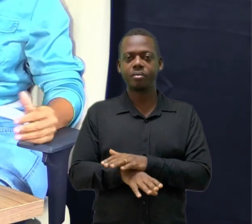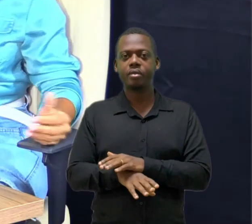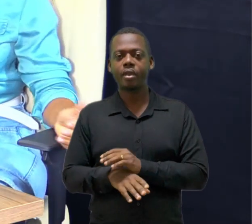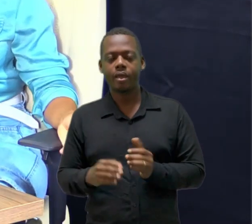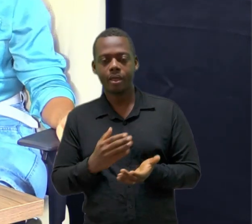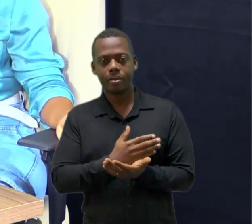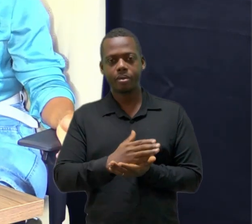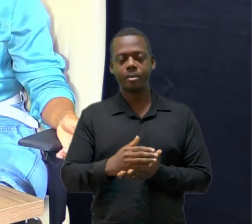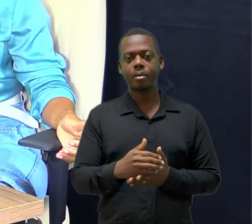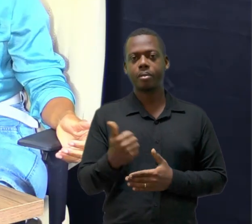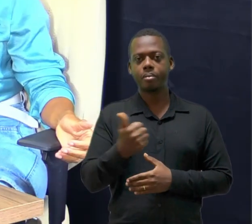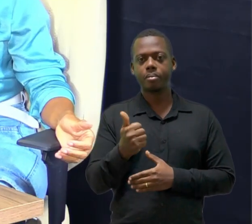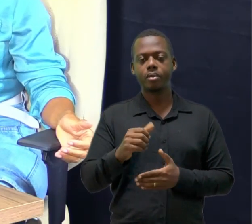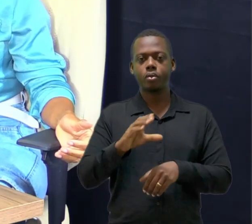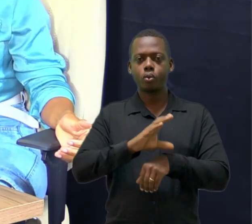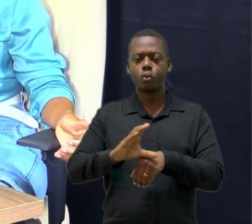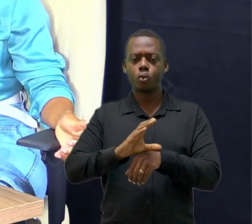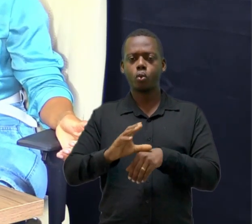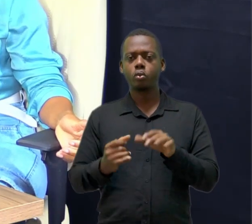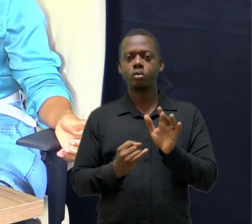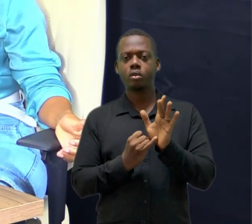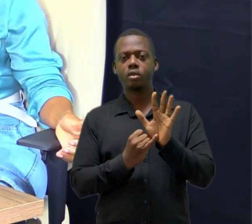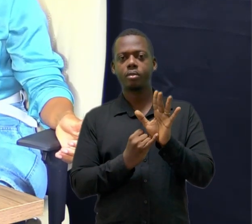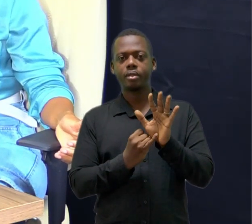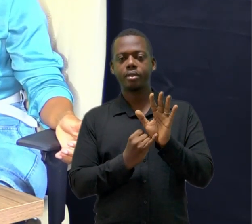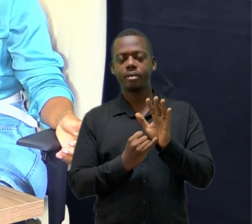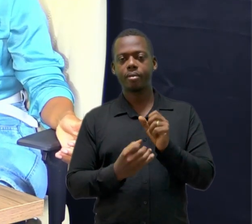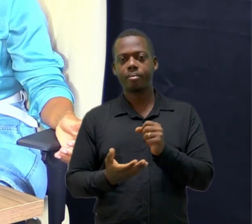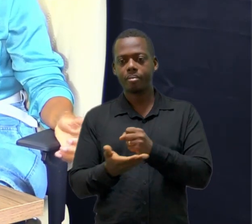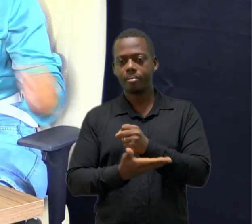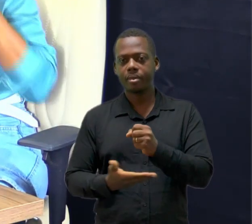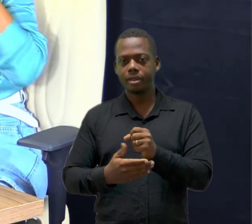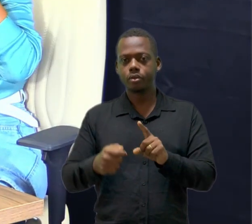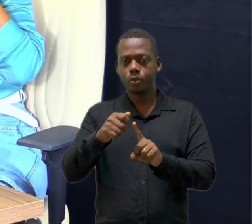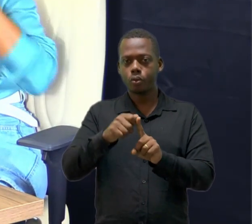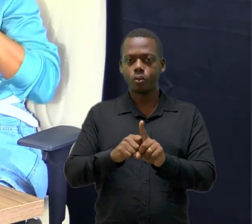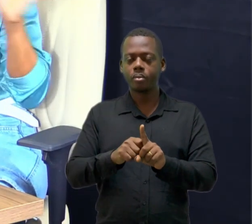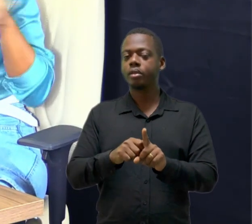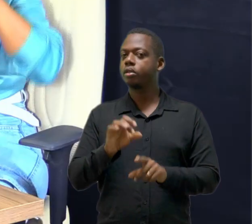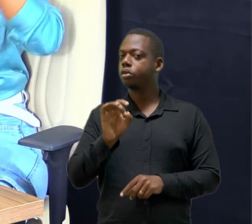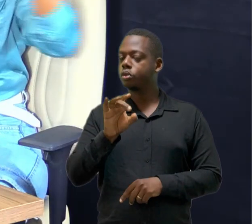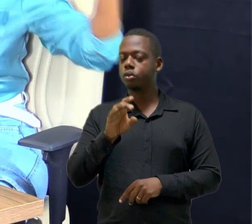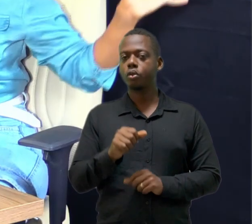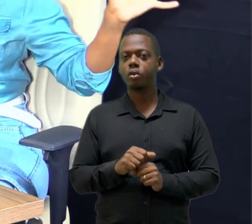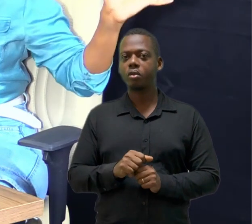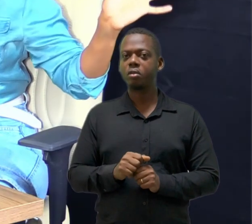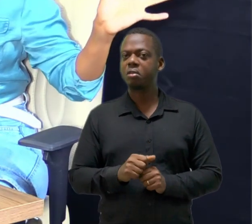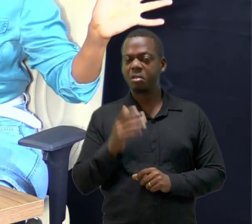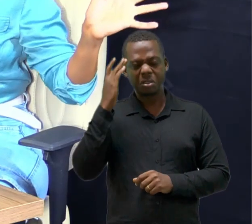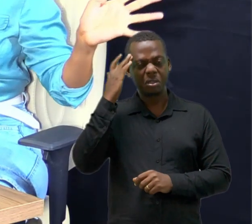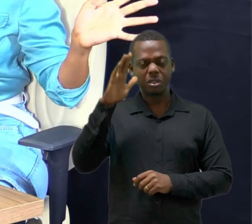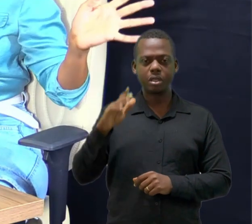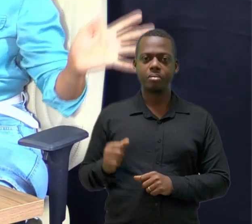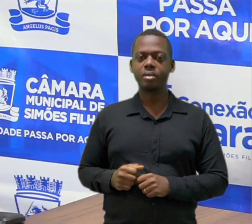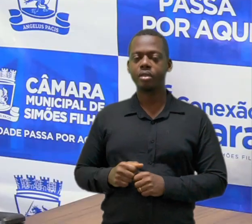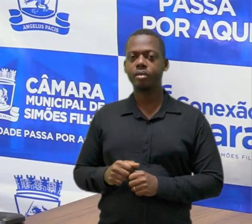comecei, fiz o meu primeiro curso em Camaçari, um curso básico de um mês. Um mês. Eu fiz o curso básico. Naquela época, ninguém sabia onde é que tinha curso de Libras. É isso que eu